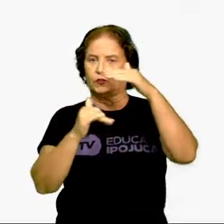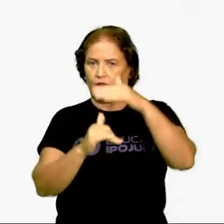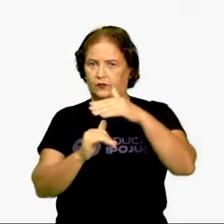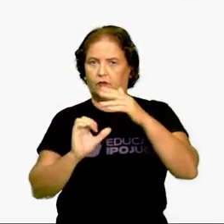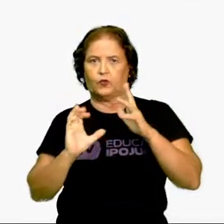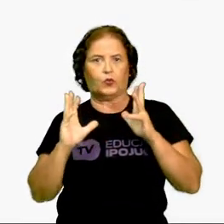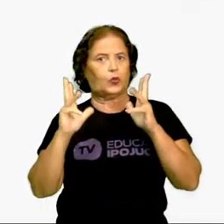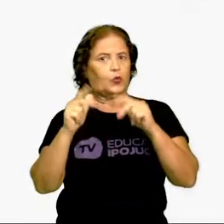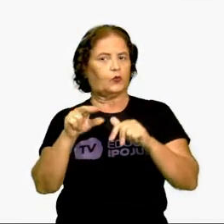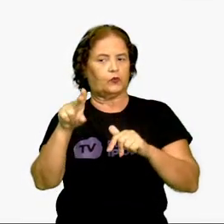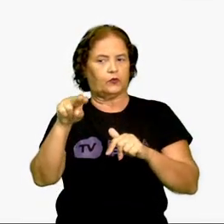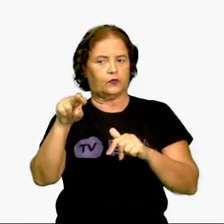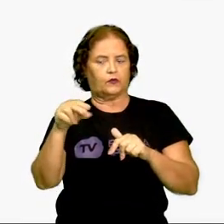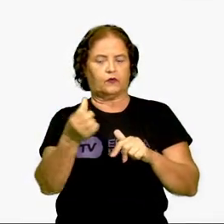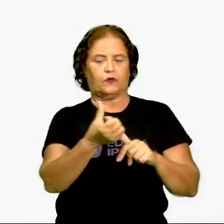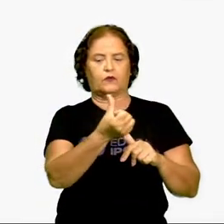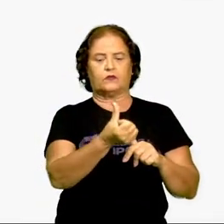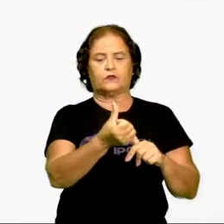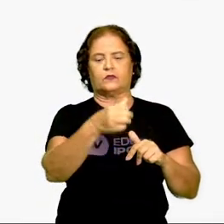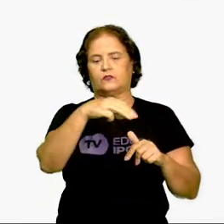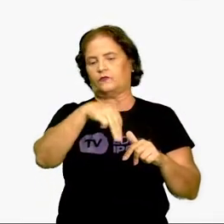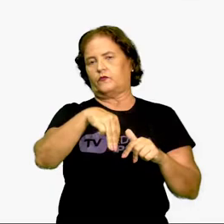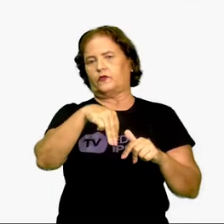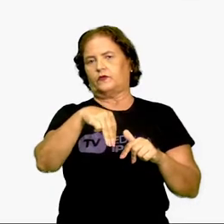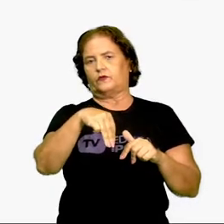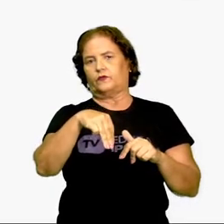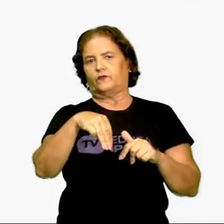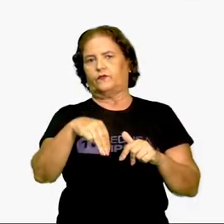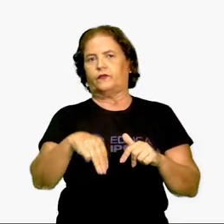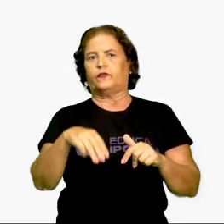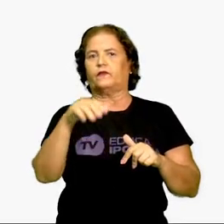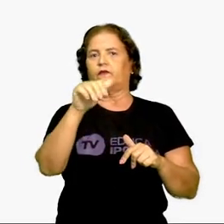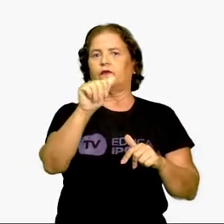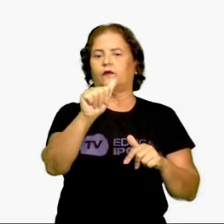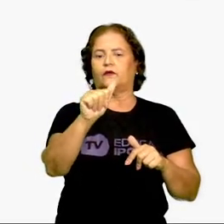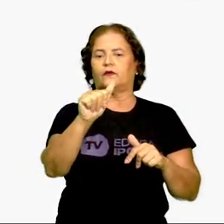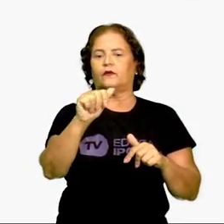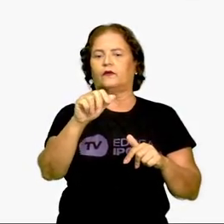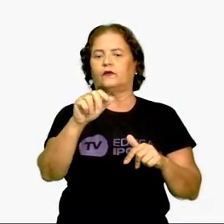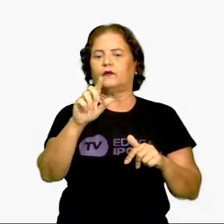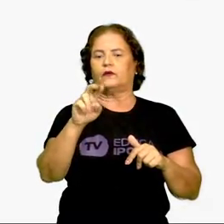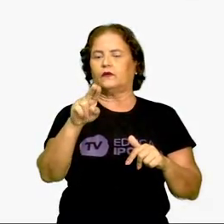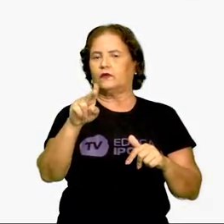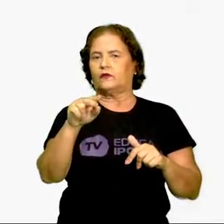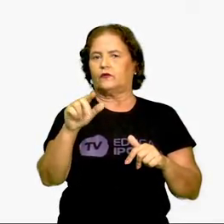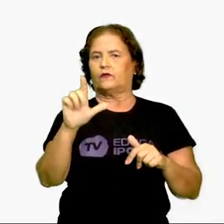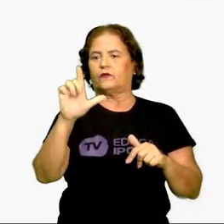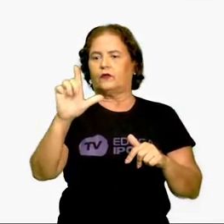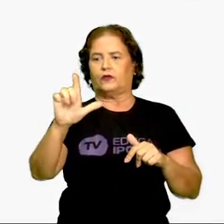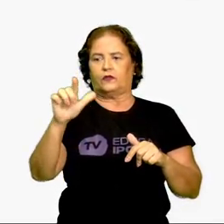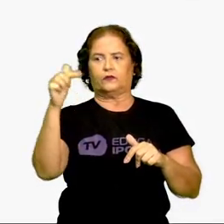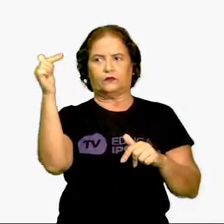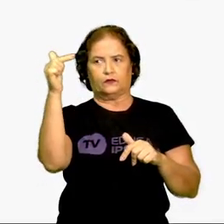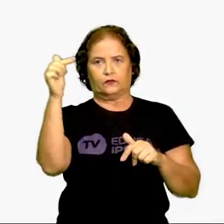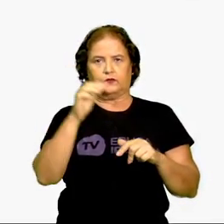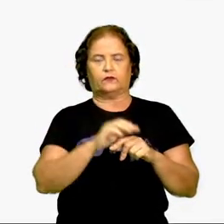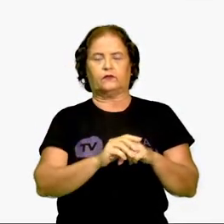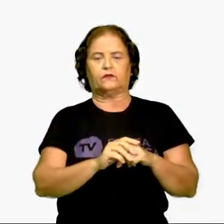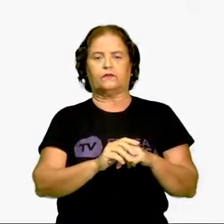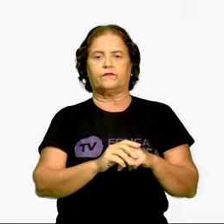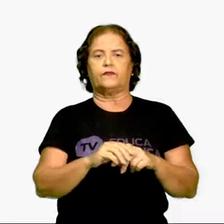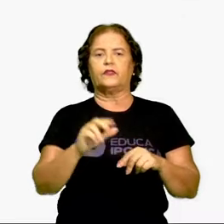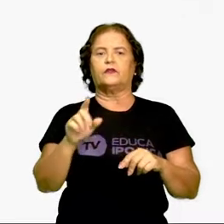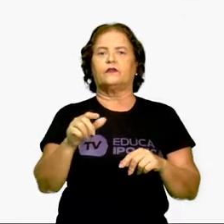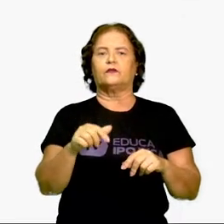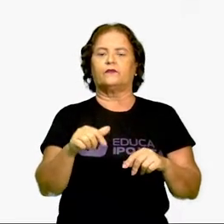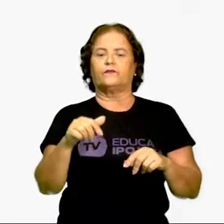têm a mesma medida. Então, a área é igual a L ao quadrado. Então, ficará assim. A área é igual a 6